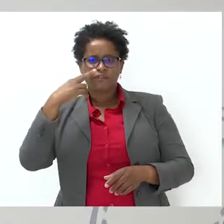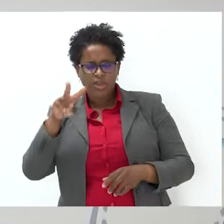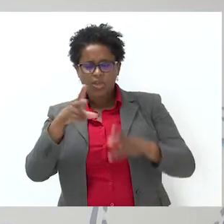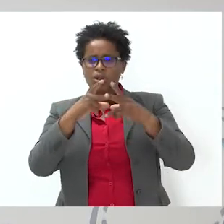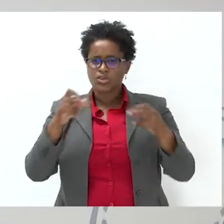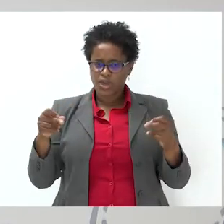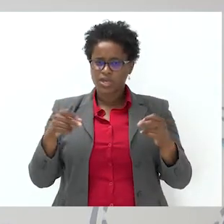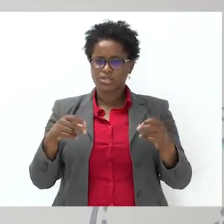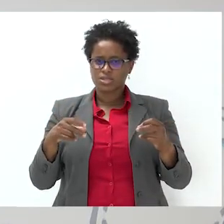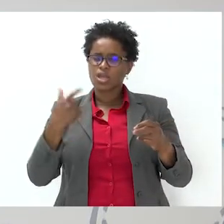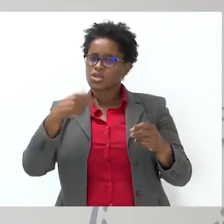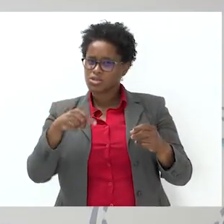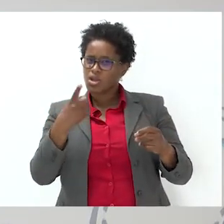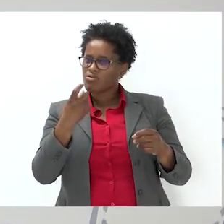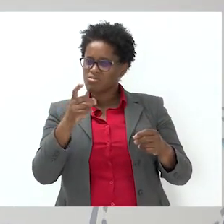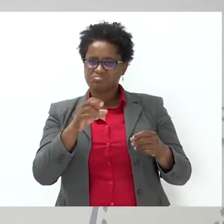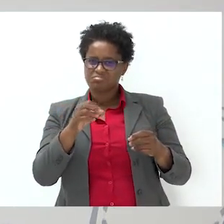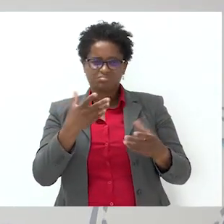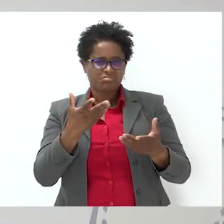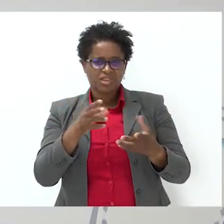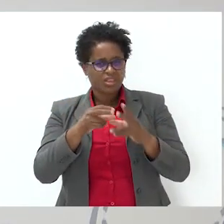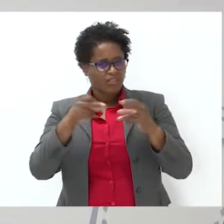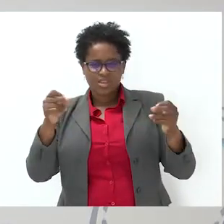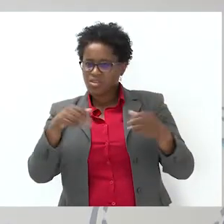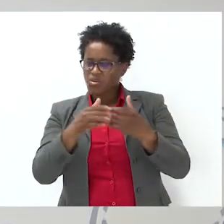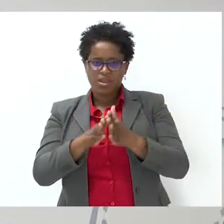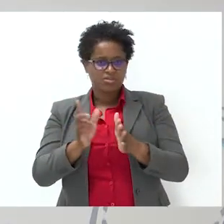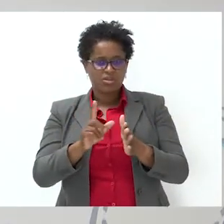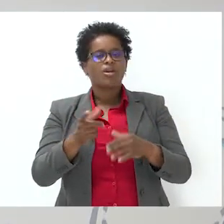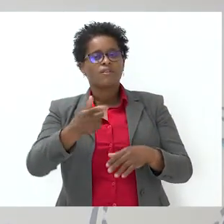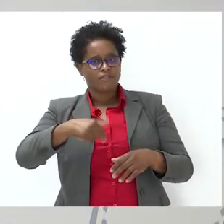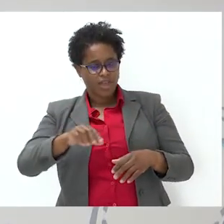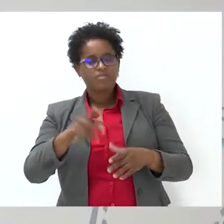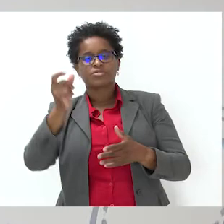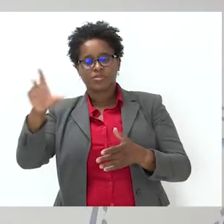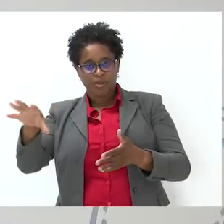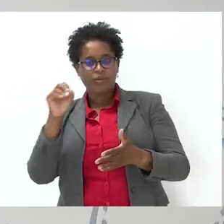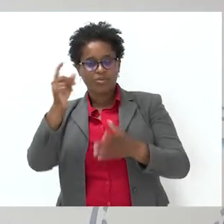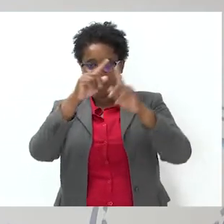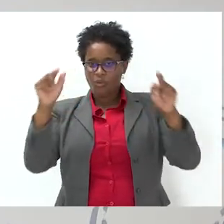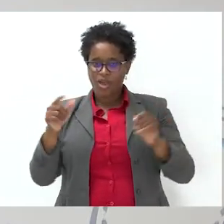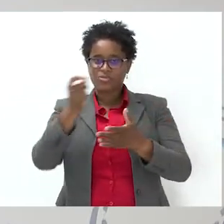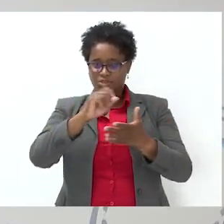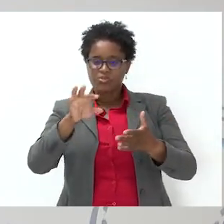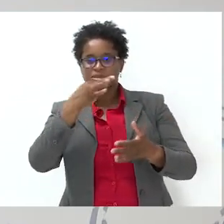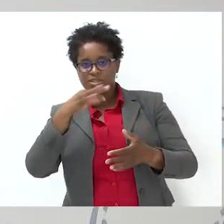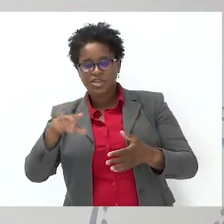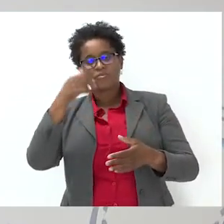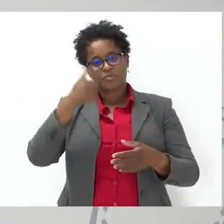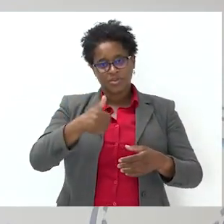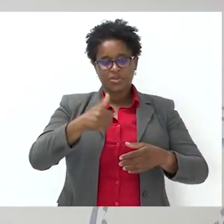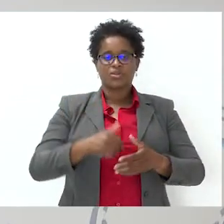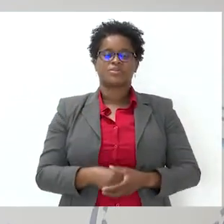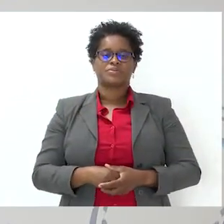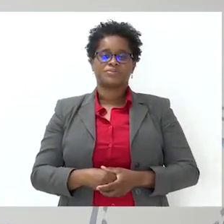as frases estão sem sentido. Então, vamos usar as preposições para deixá-las